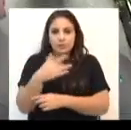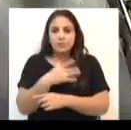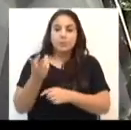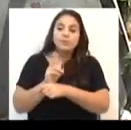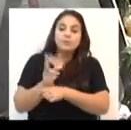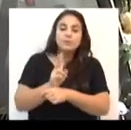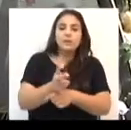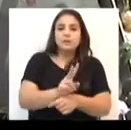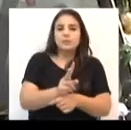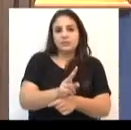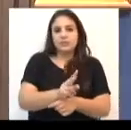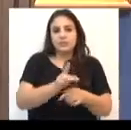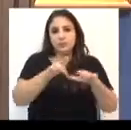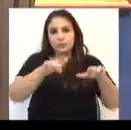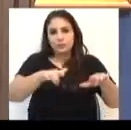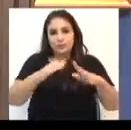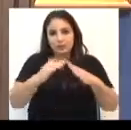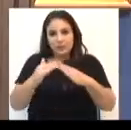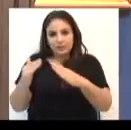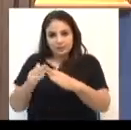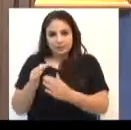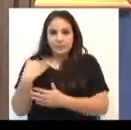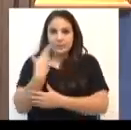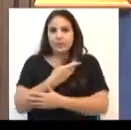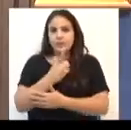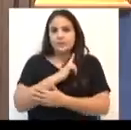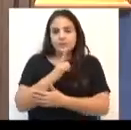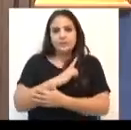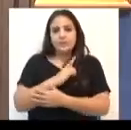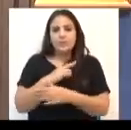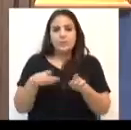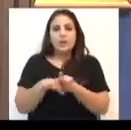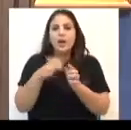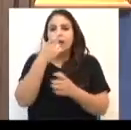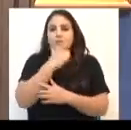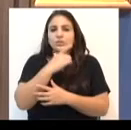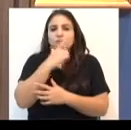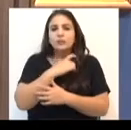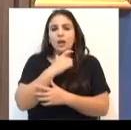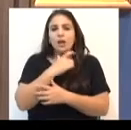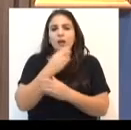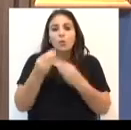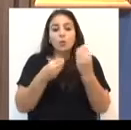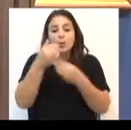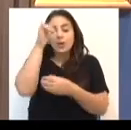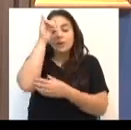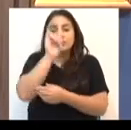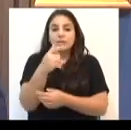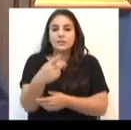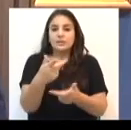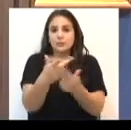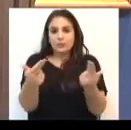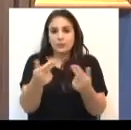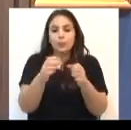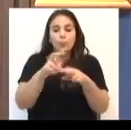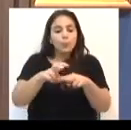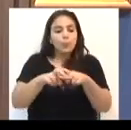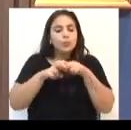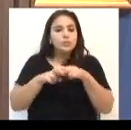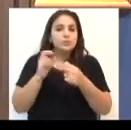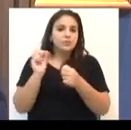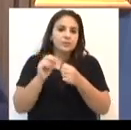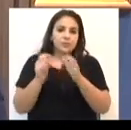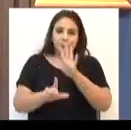fiscalização dos imóveis. Nós temos, como esta casa, achar mecanismos e meios de inibir isso. Então, o que nós estamos fazendo nessa